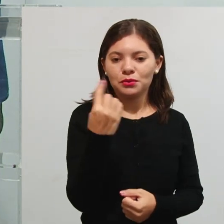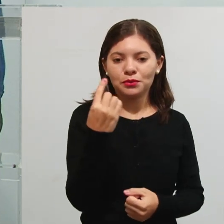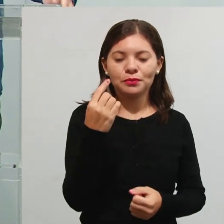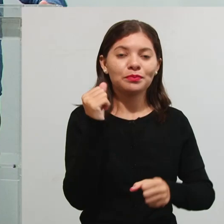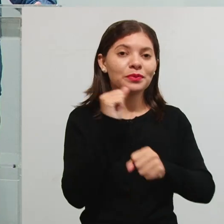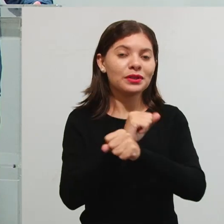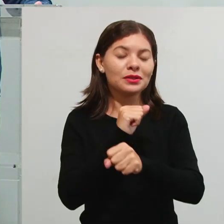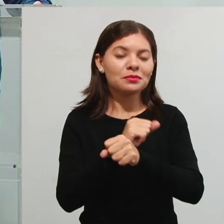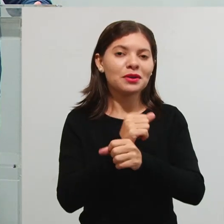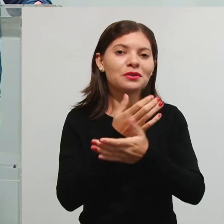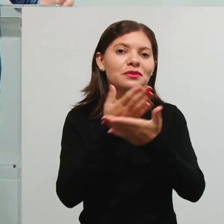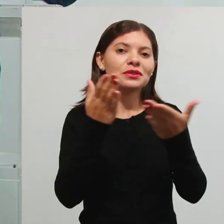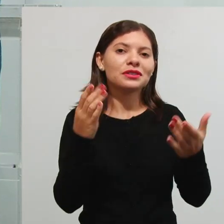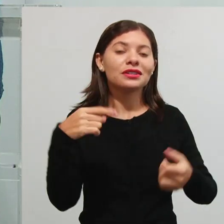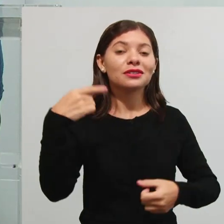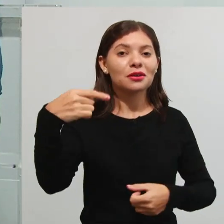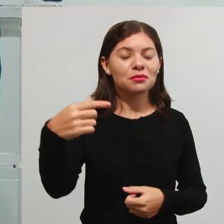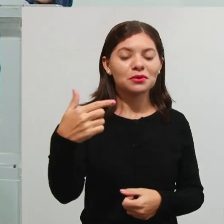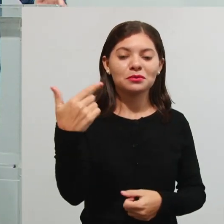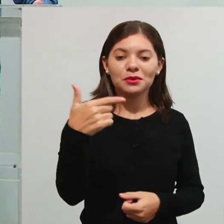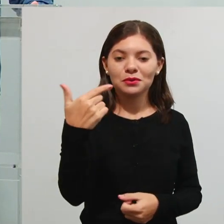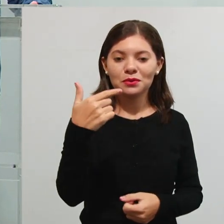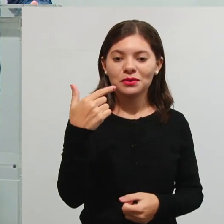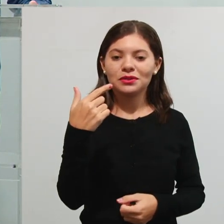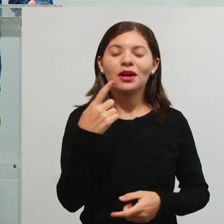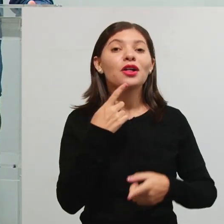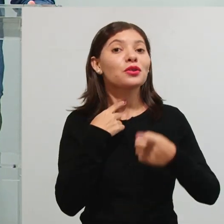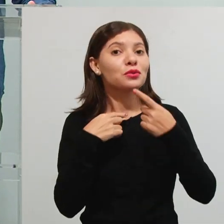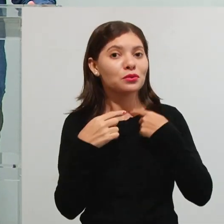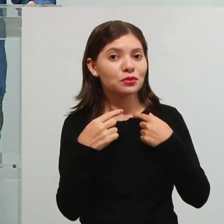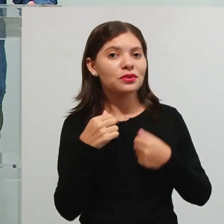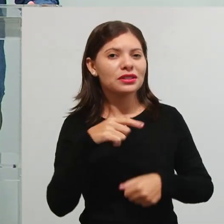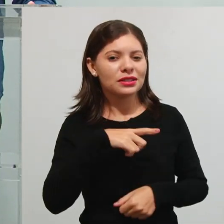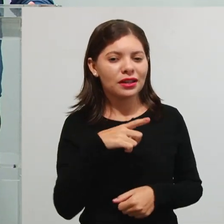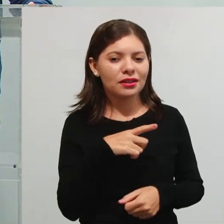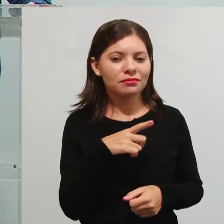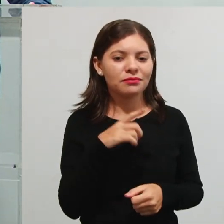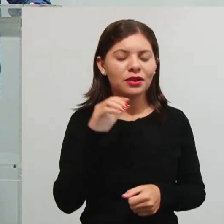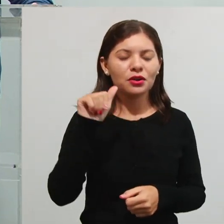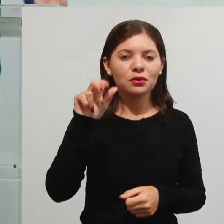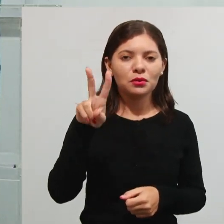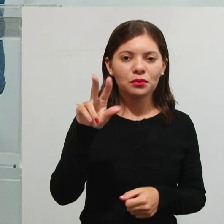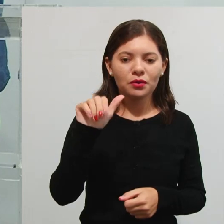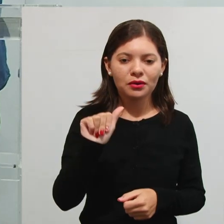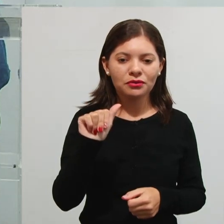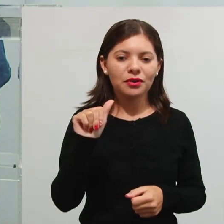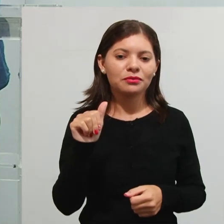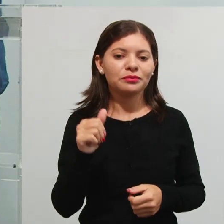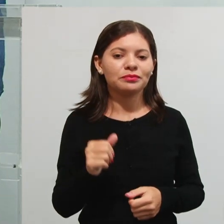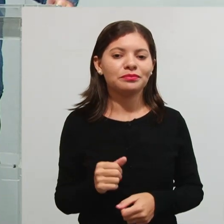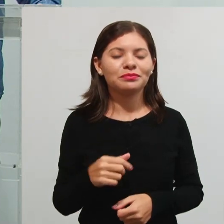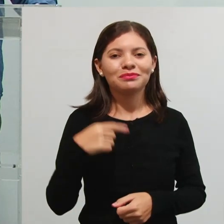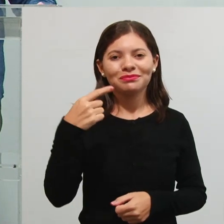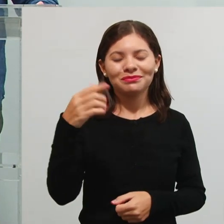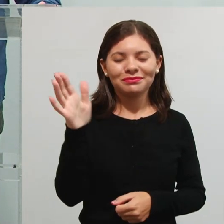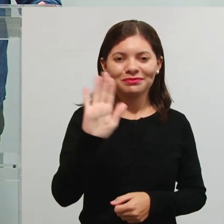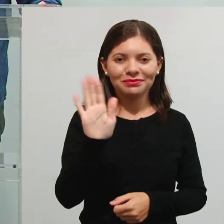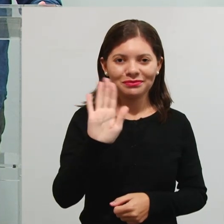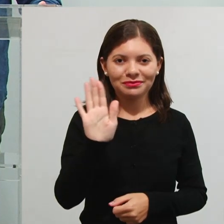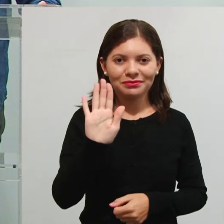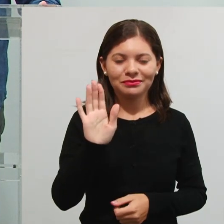você aqui na nossa web aula 2. Deixe a sua dúvida no AVA. Espero que tenha sido um momento produtivo e até a próxima.